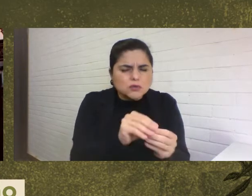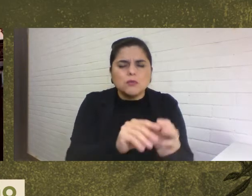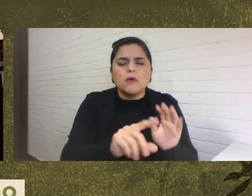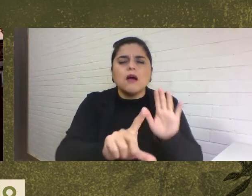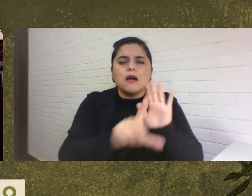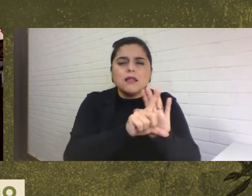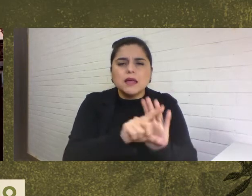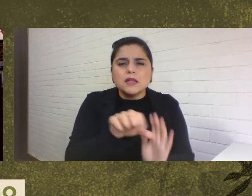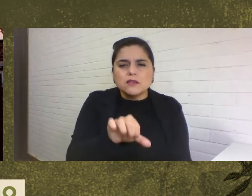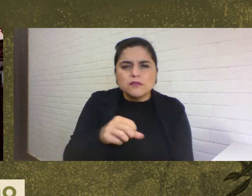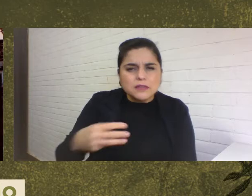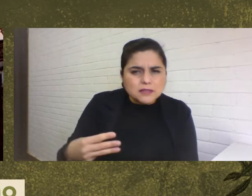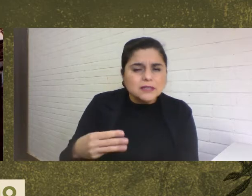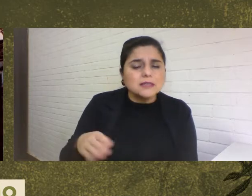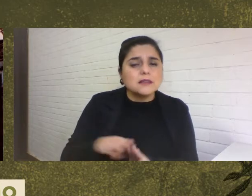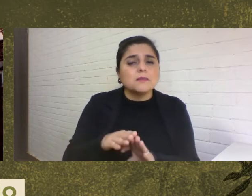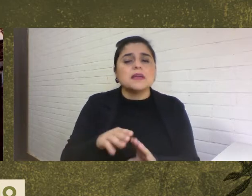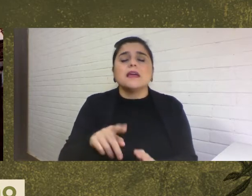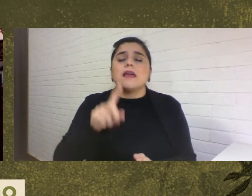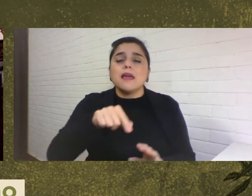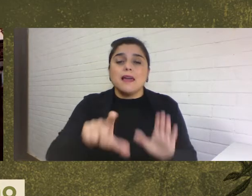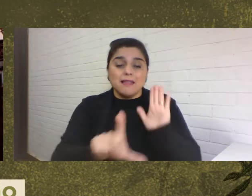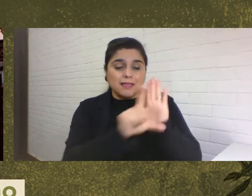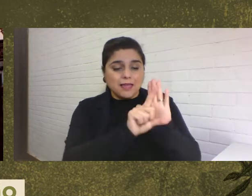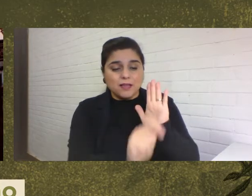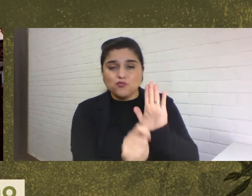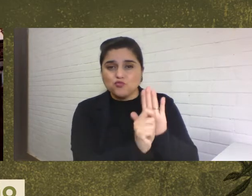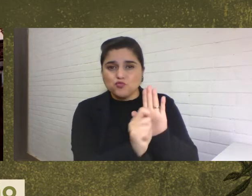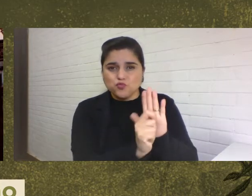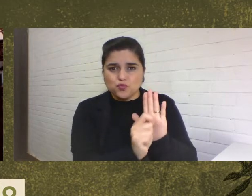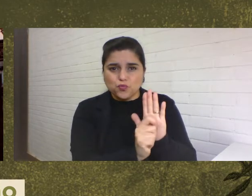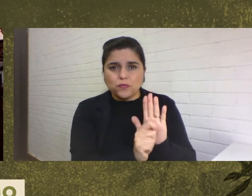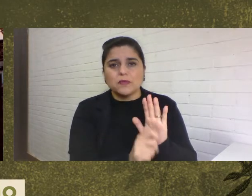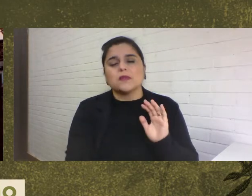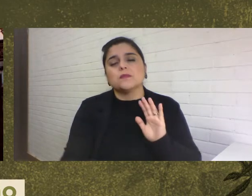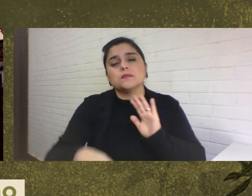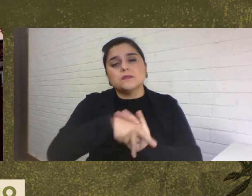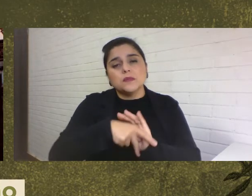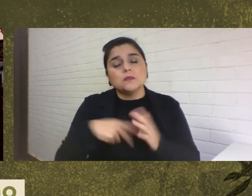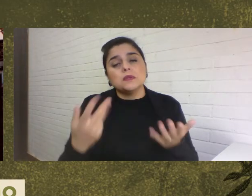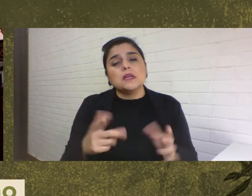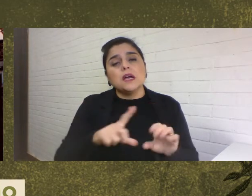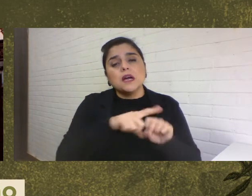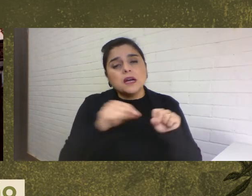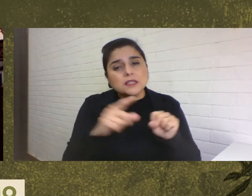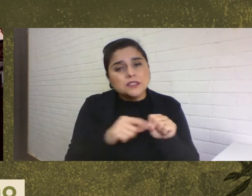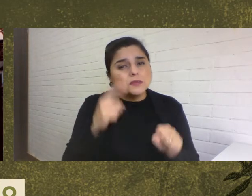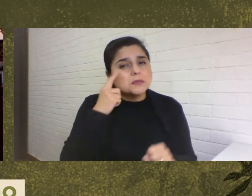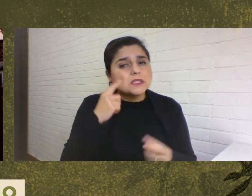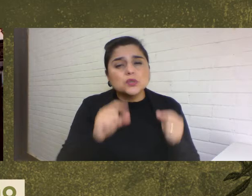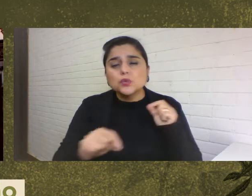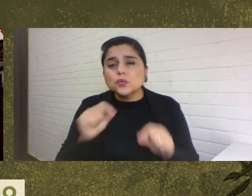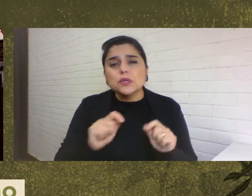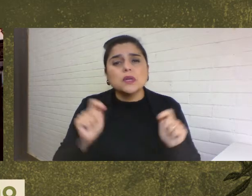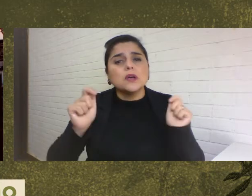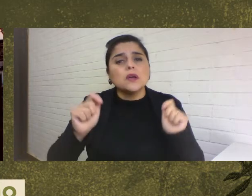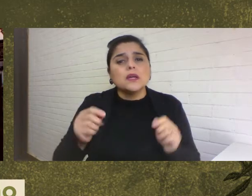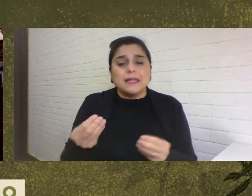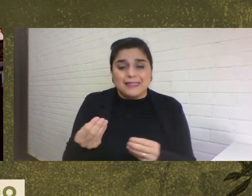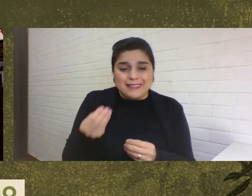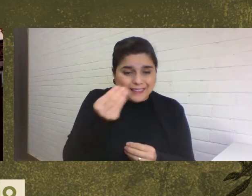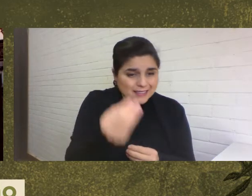da prévia lei da droga. É a alteração do artigo que tem a ver com o consumo e posse para consumo